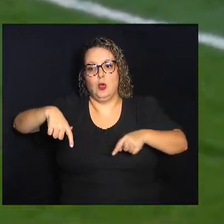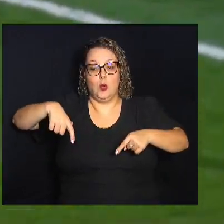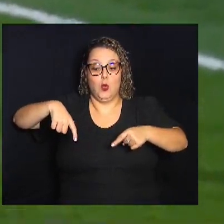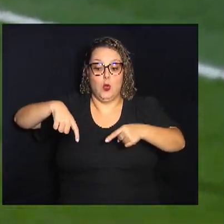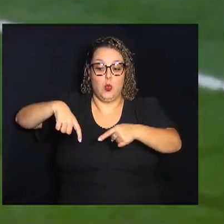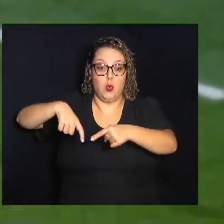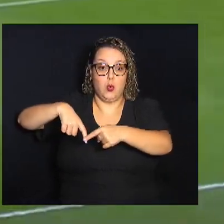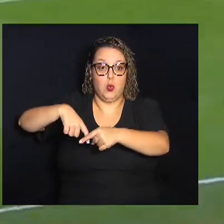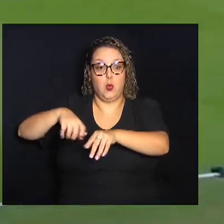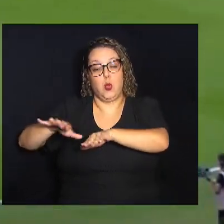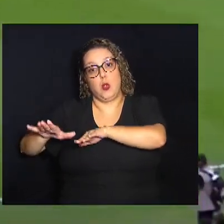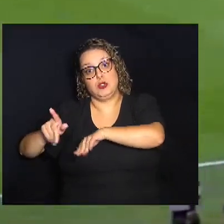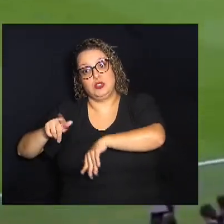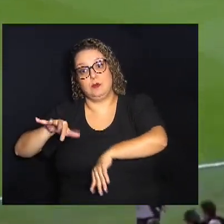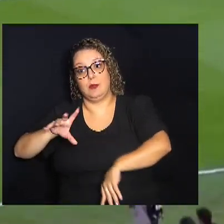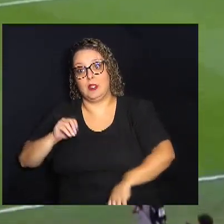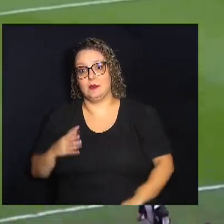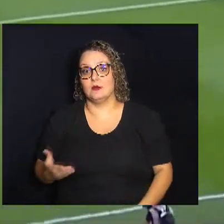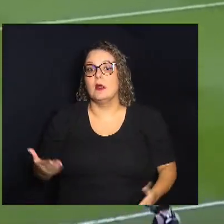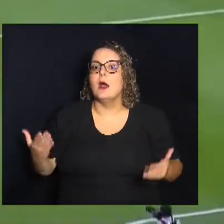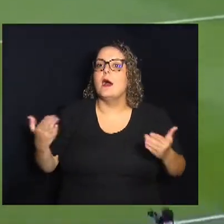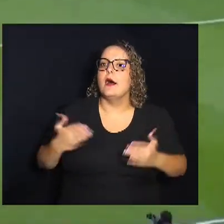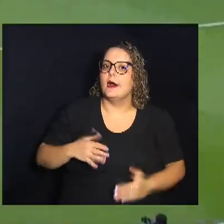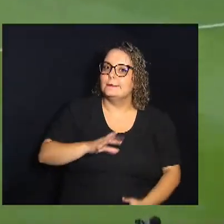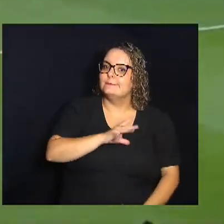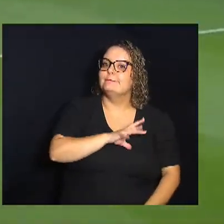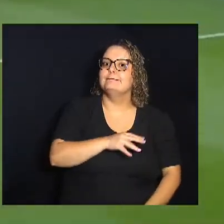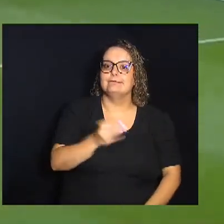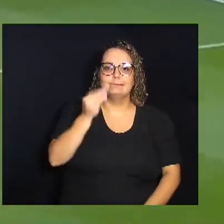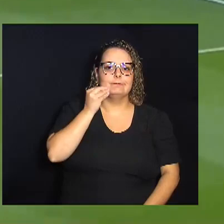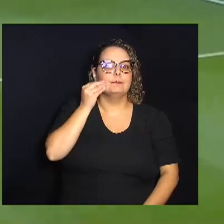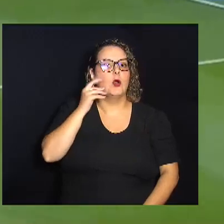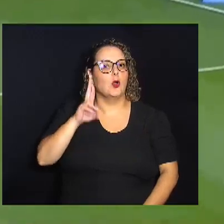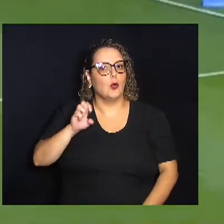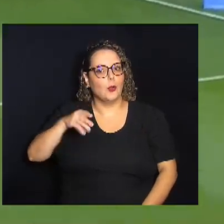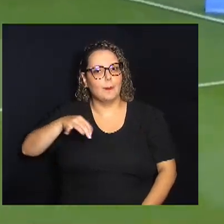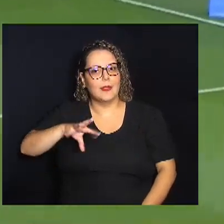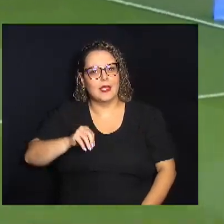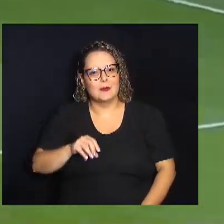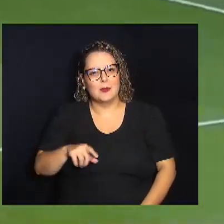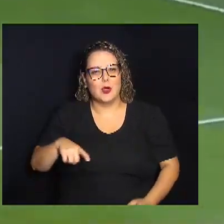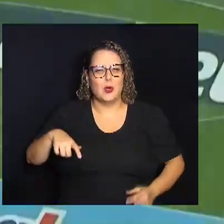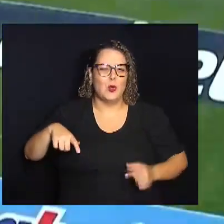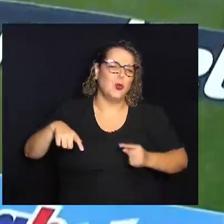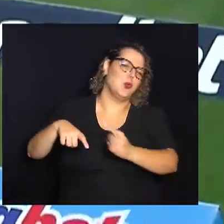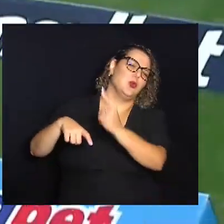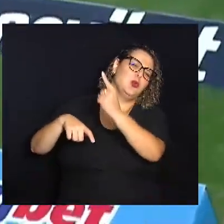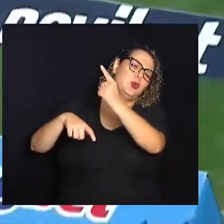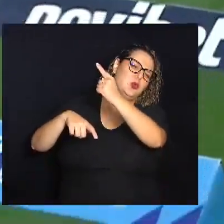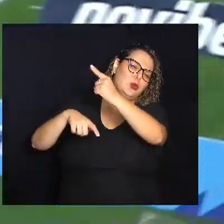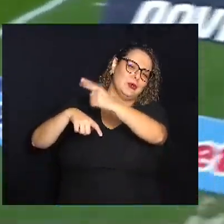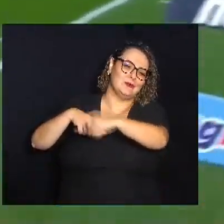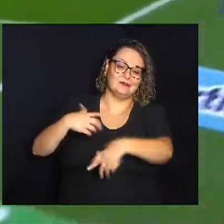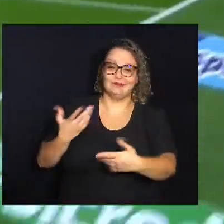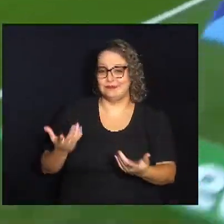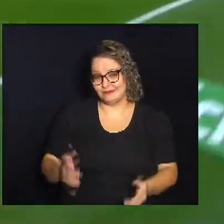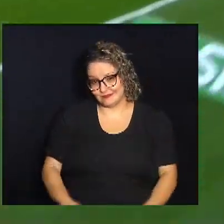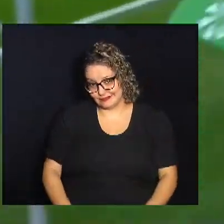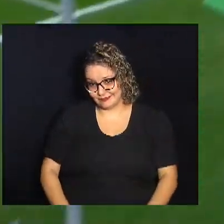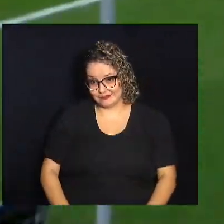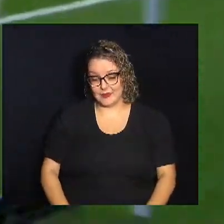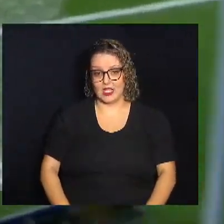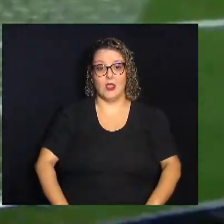de Pedro Rocha. Agora o Timão tentou com Romero, mas pegou muito embaixo da bola. Em cobrança